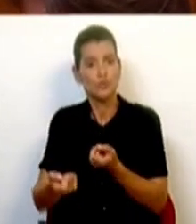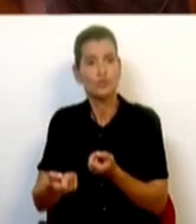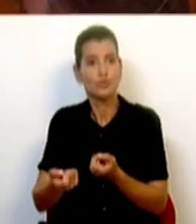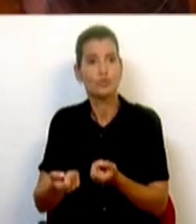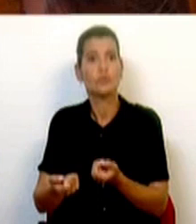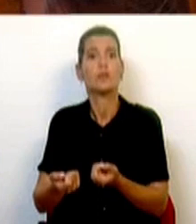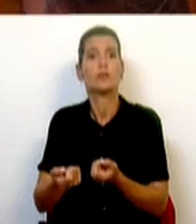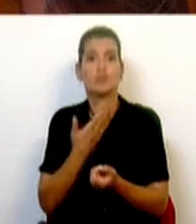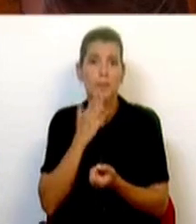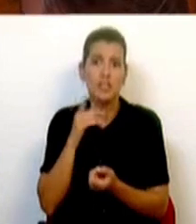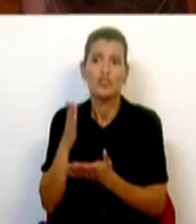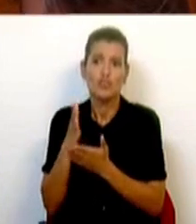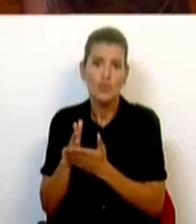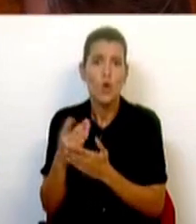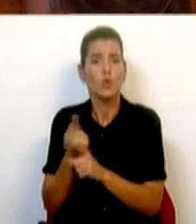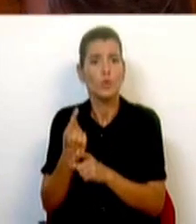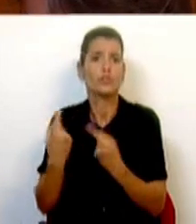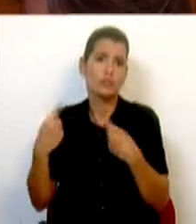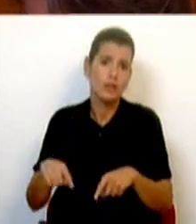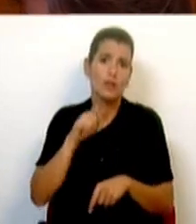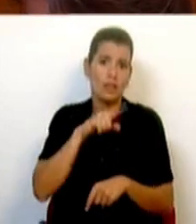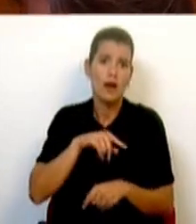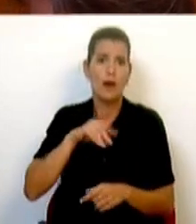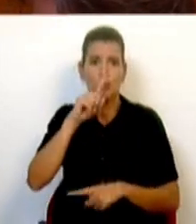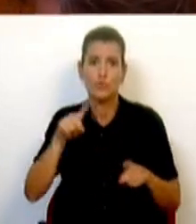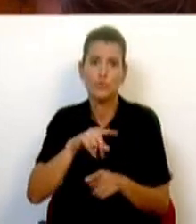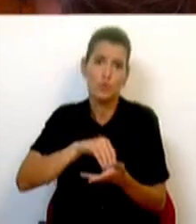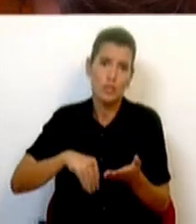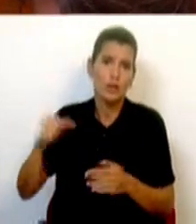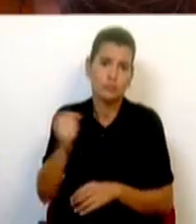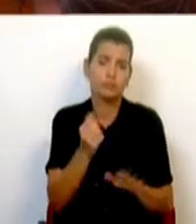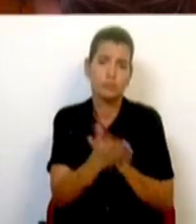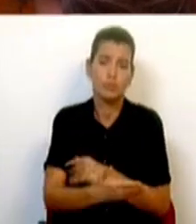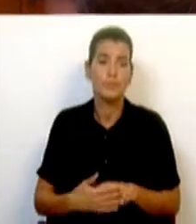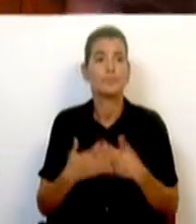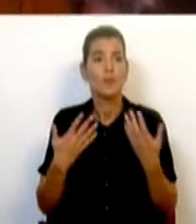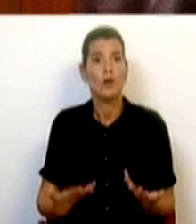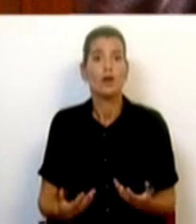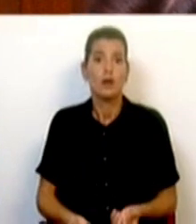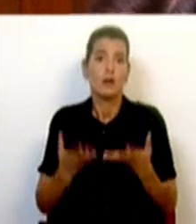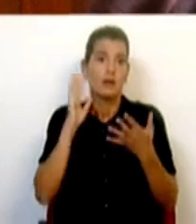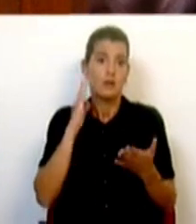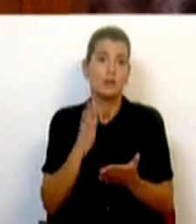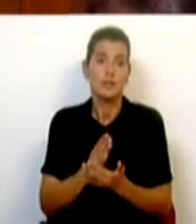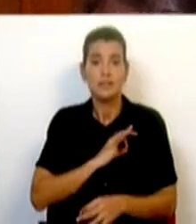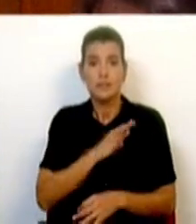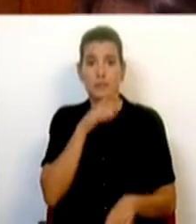de acordo com as ferramentas que as escolas têm para contratar os professores. Agora, finalmente, senhor